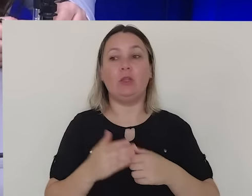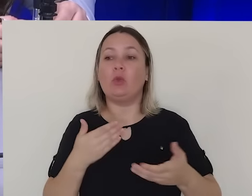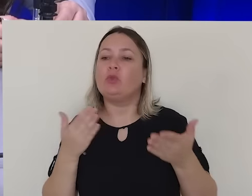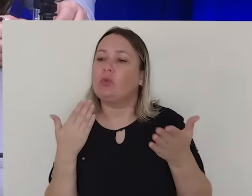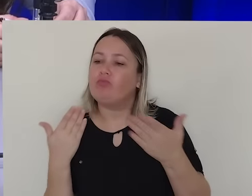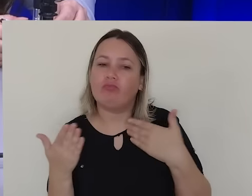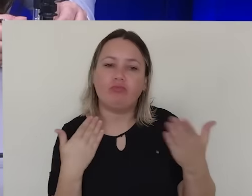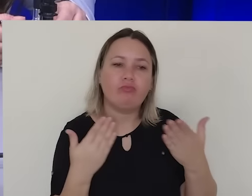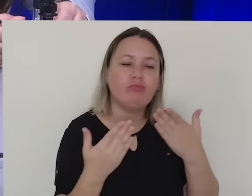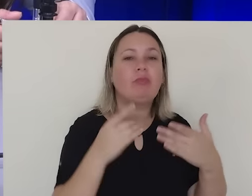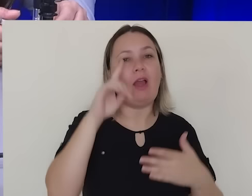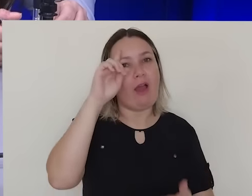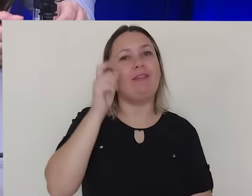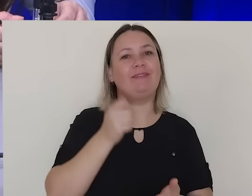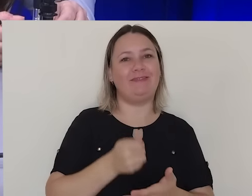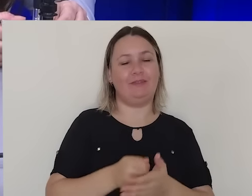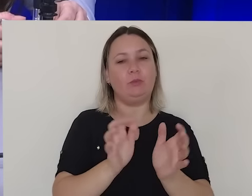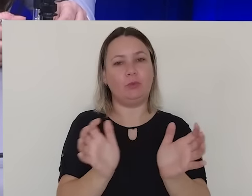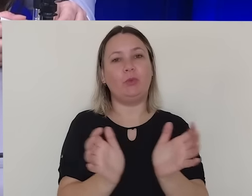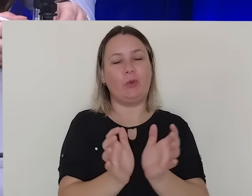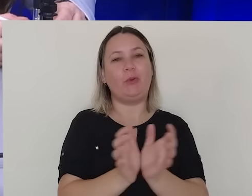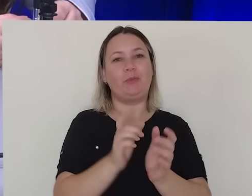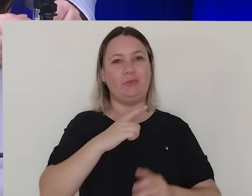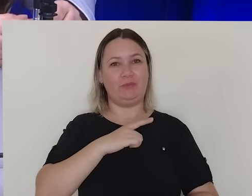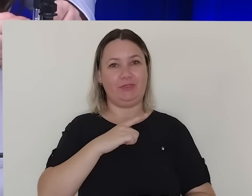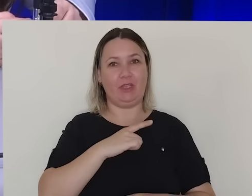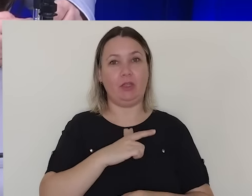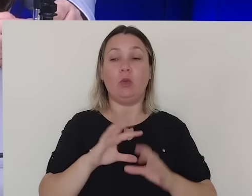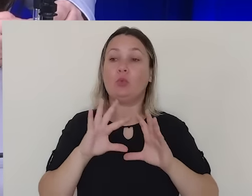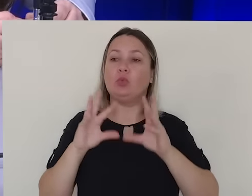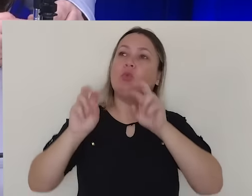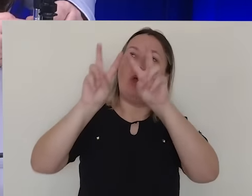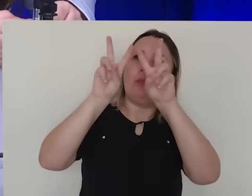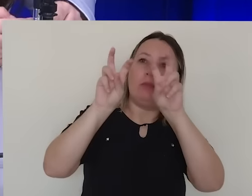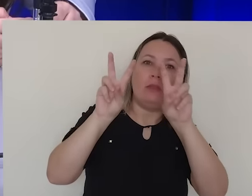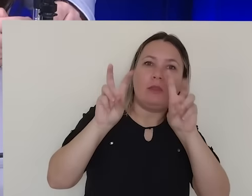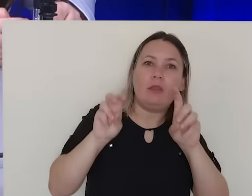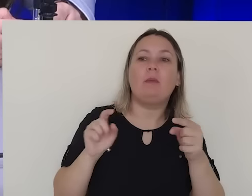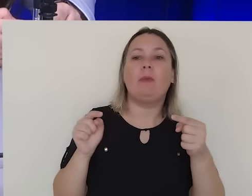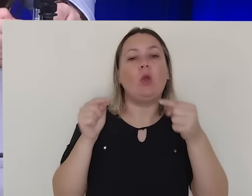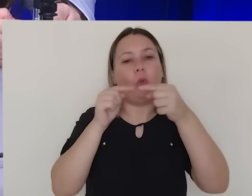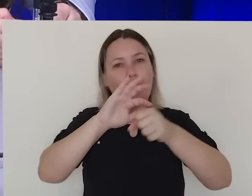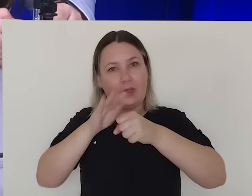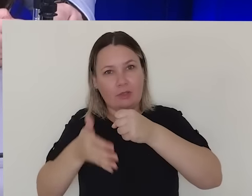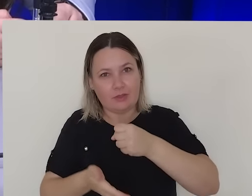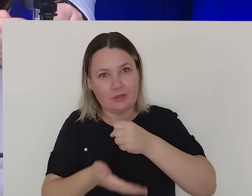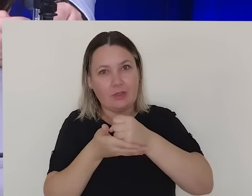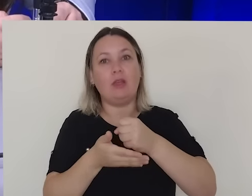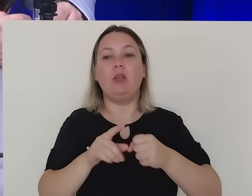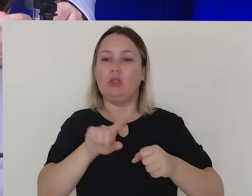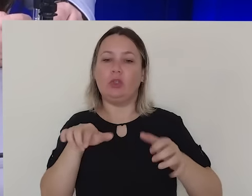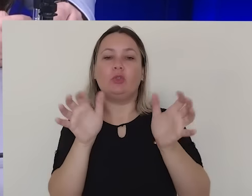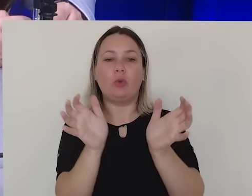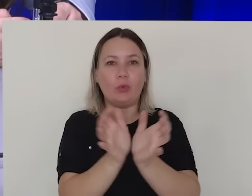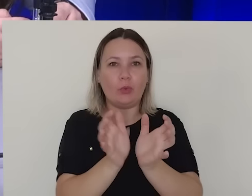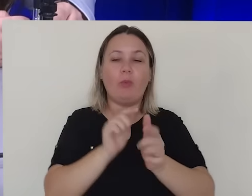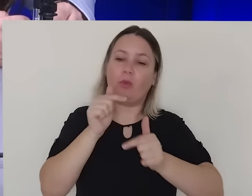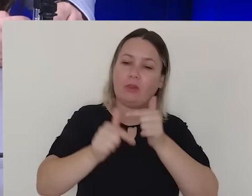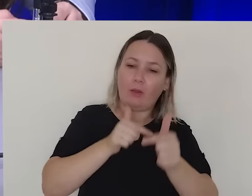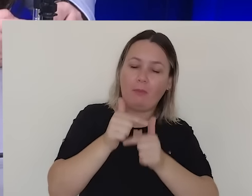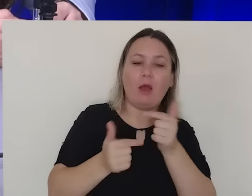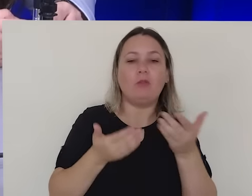né e até hoje né Nós eh todos os assuntos que nós conduzimos com relação à sustentabilidade ele é no formato de grupos de trabalho então hoje nós